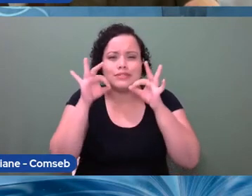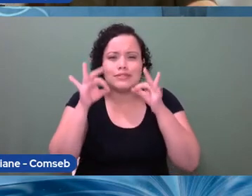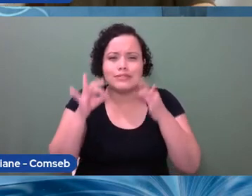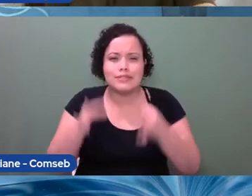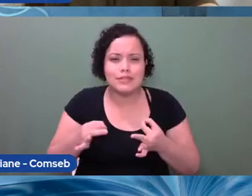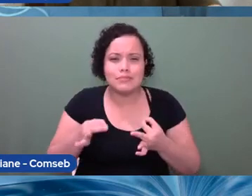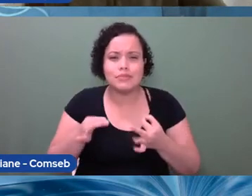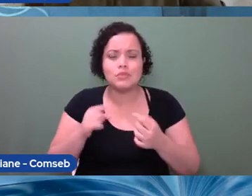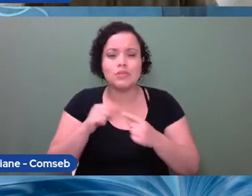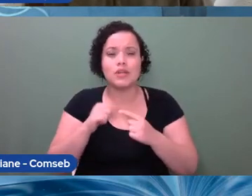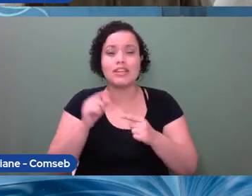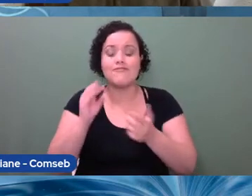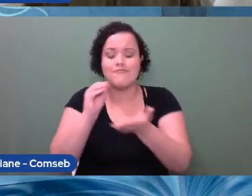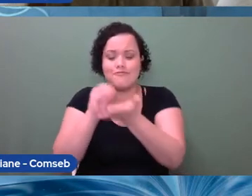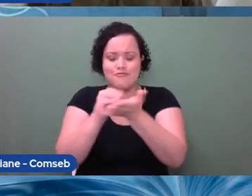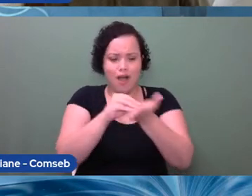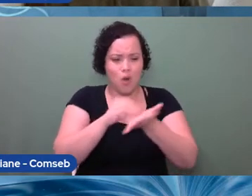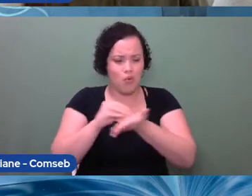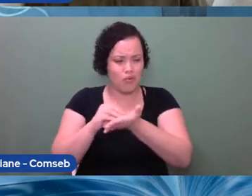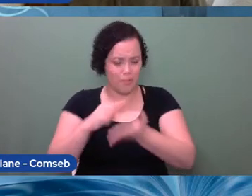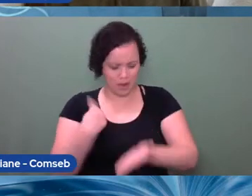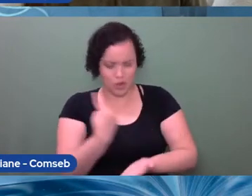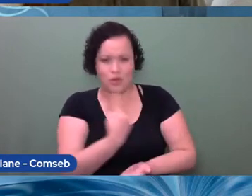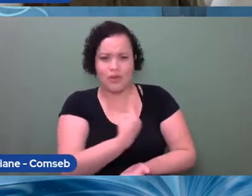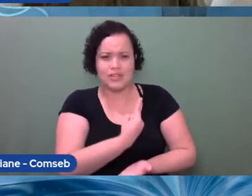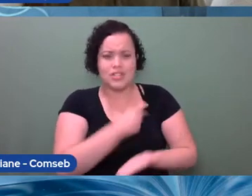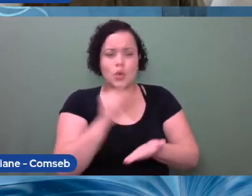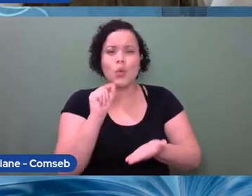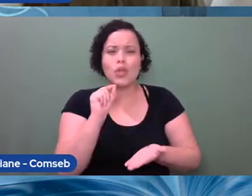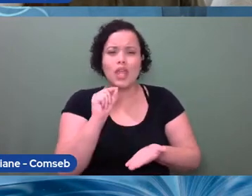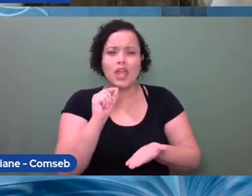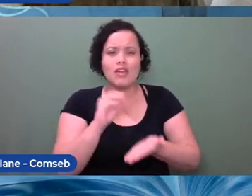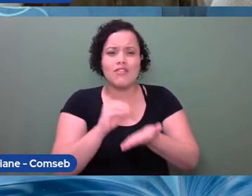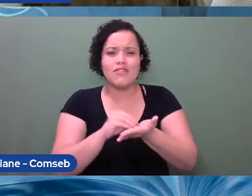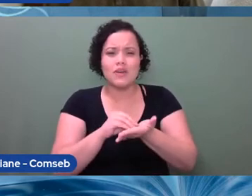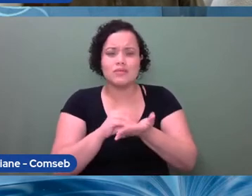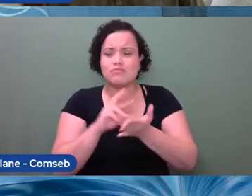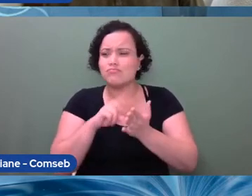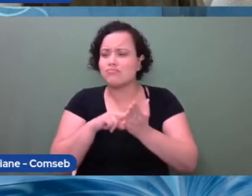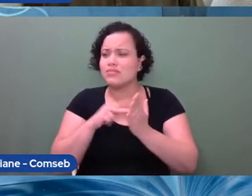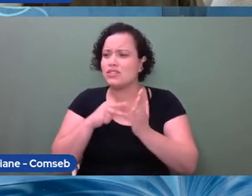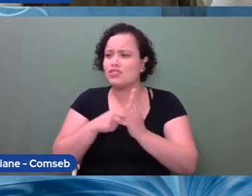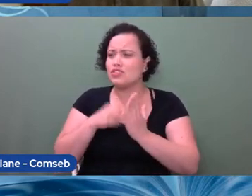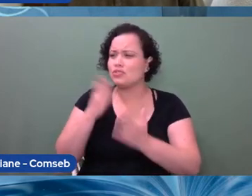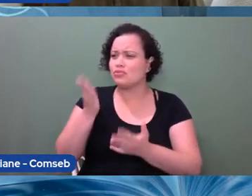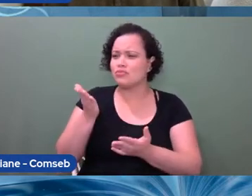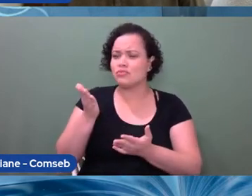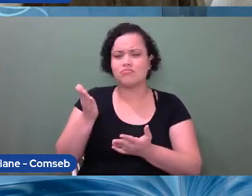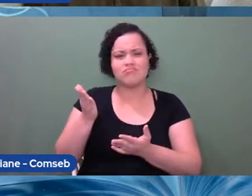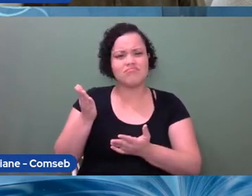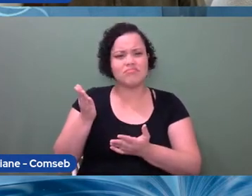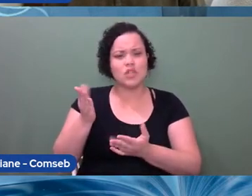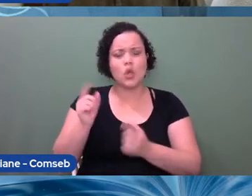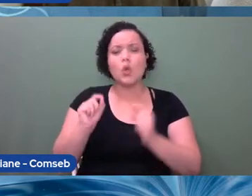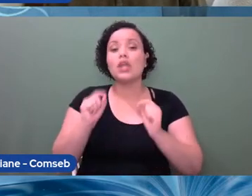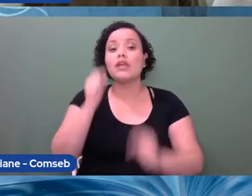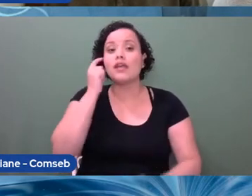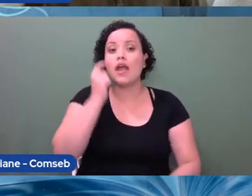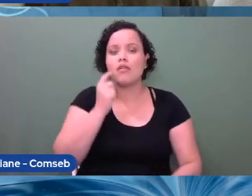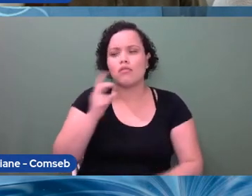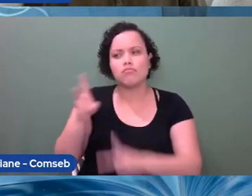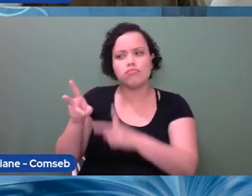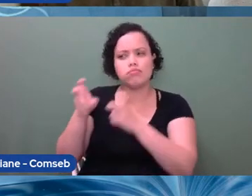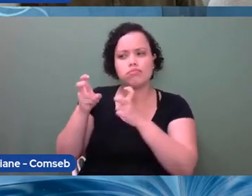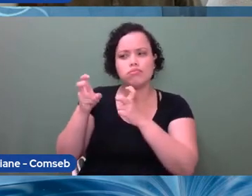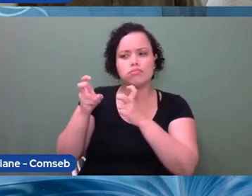Pelo simples fato de quê? De falta para nós o quê? O sentido para isso. E o que foi que Kardec observou aí? Veja